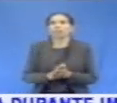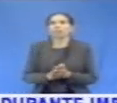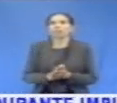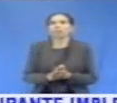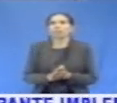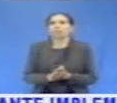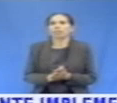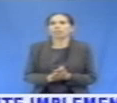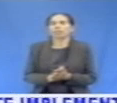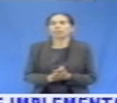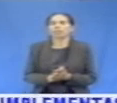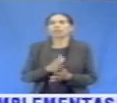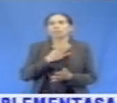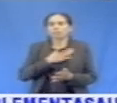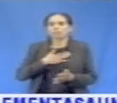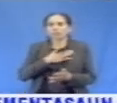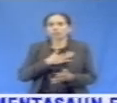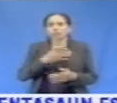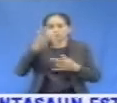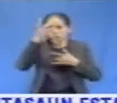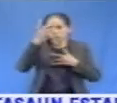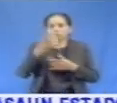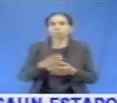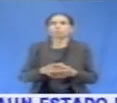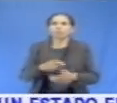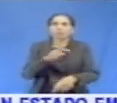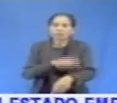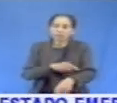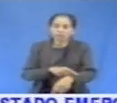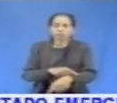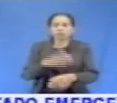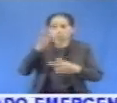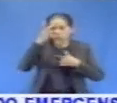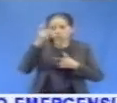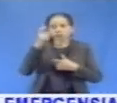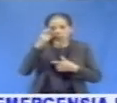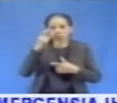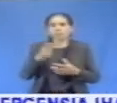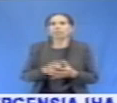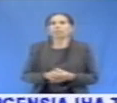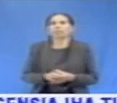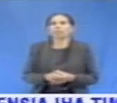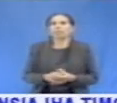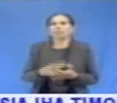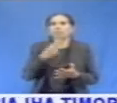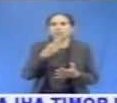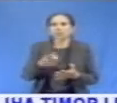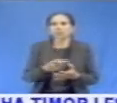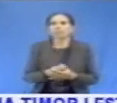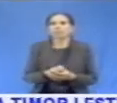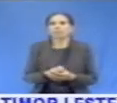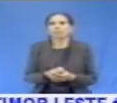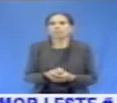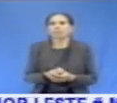Moras em seguida. Balo moras aí, balo moras mata, balo mune. Apanara sa. Amanda